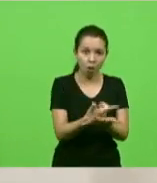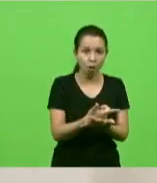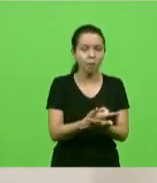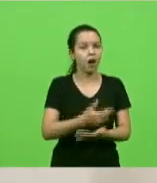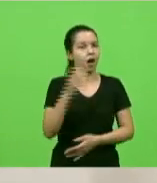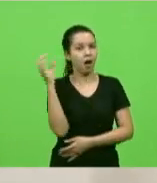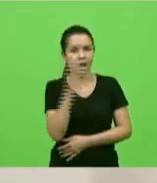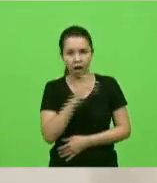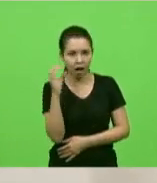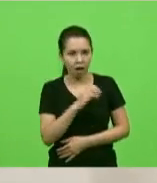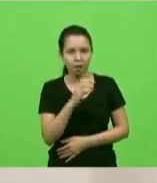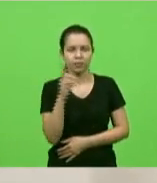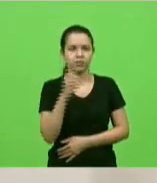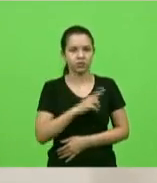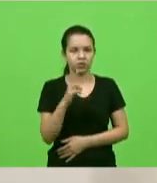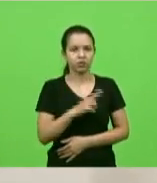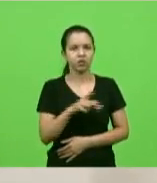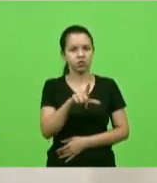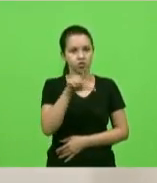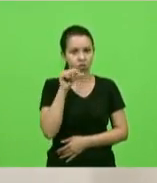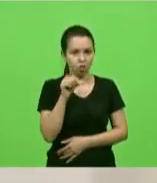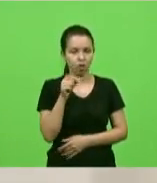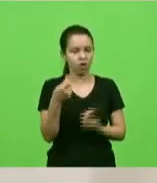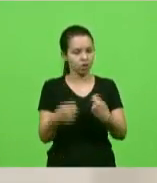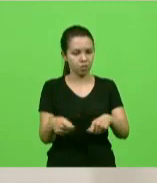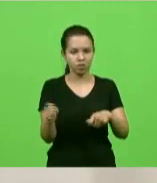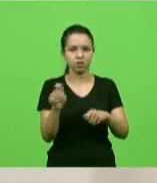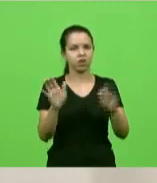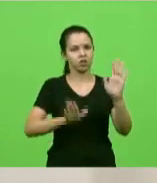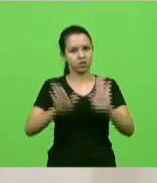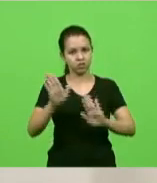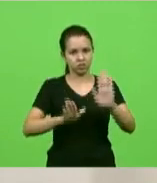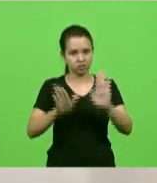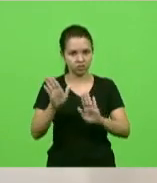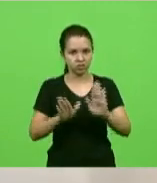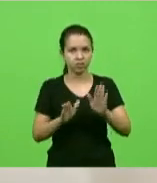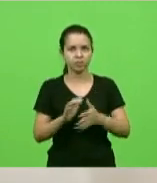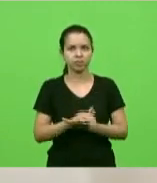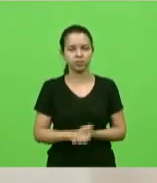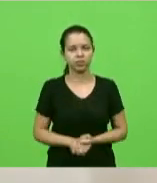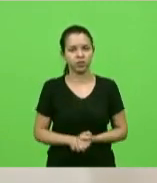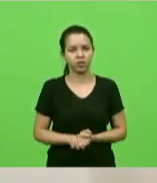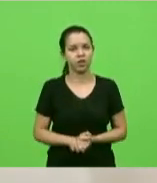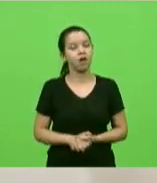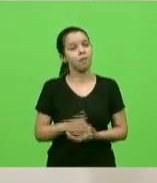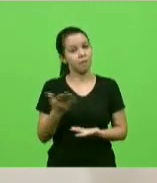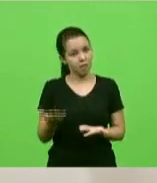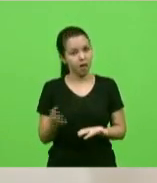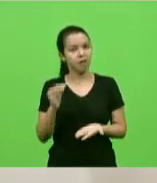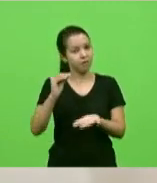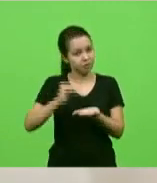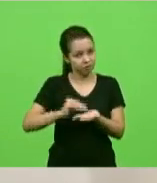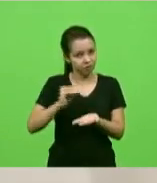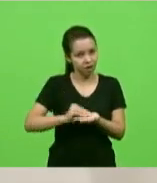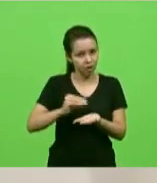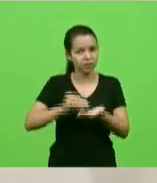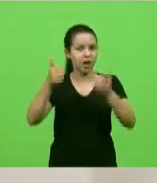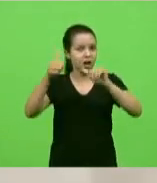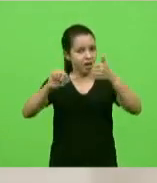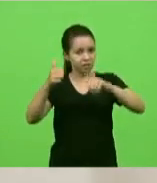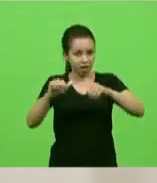A escolha pela dispensa de licitação, embora justificável, fora no mínimo desprovida de qualquer análise